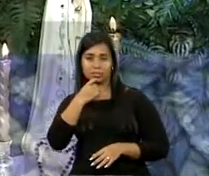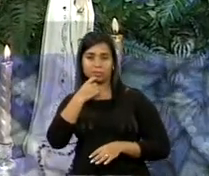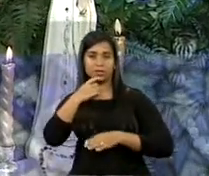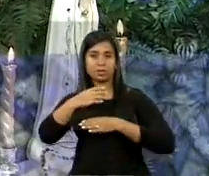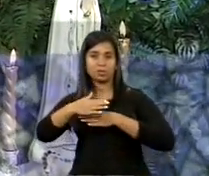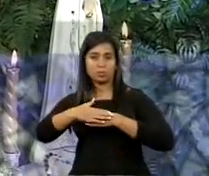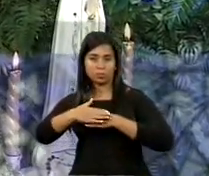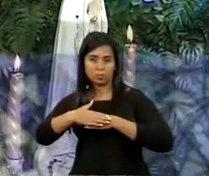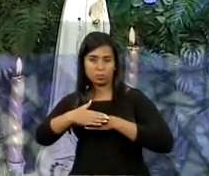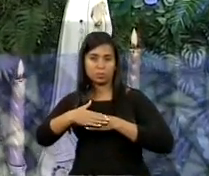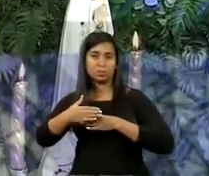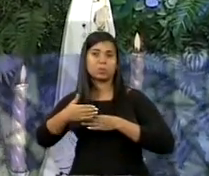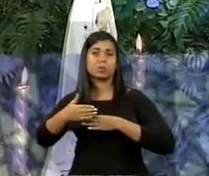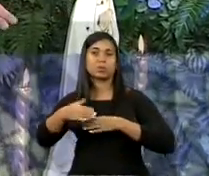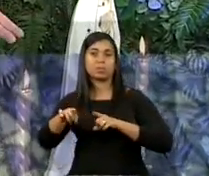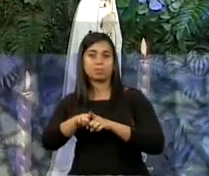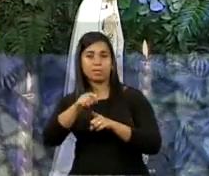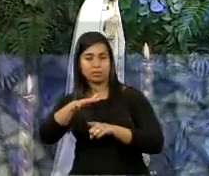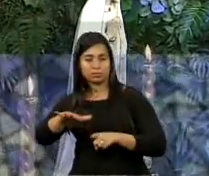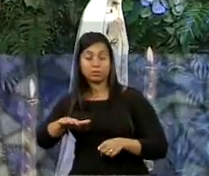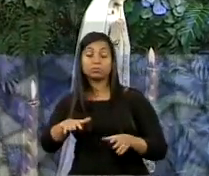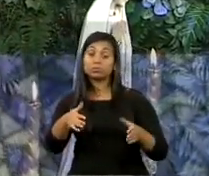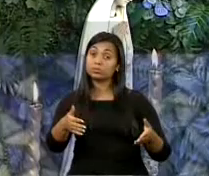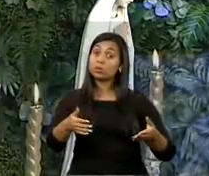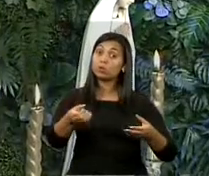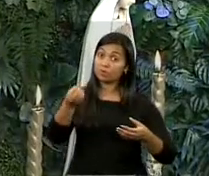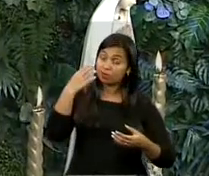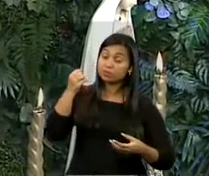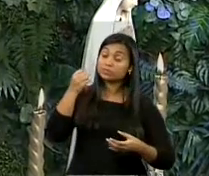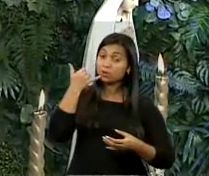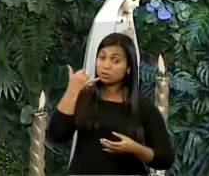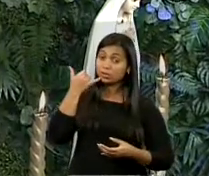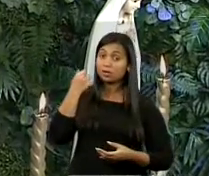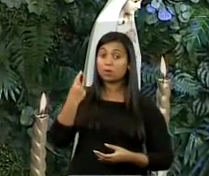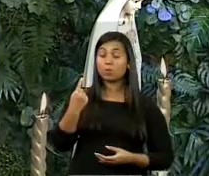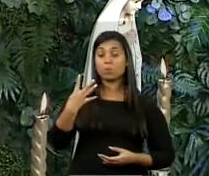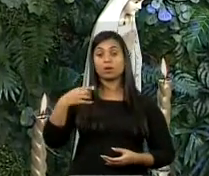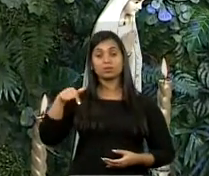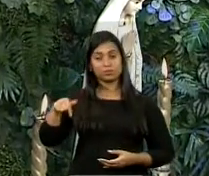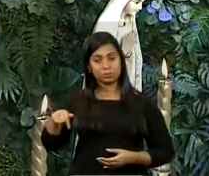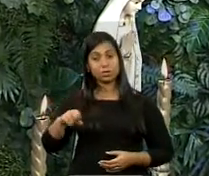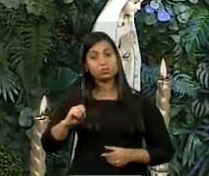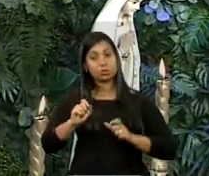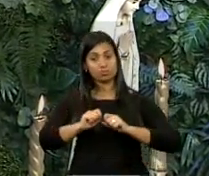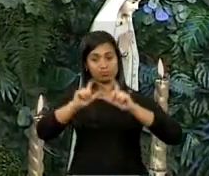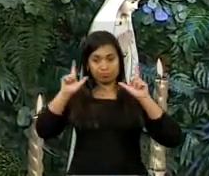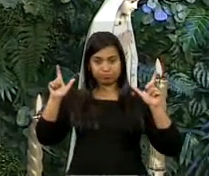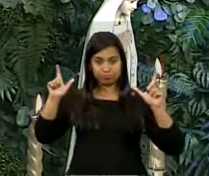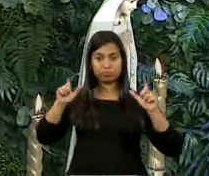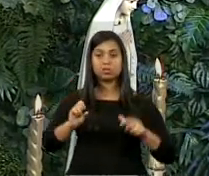Preto, Vale do Paraíba e Santos. Então, mais informações é só ligar para 147 ou acessar